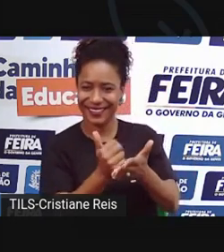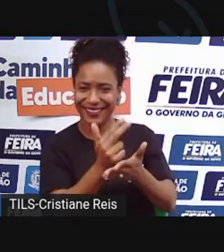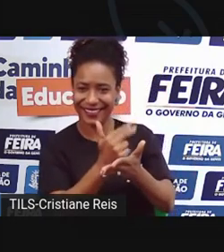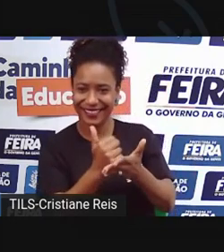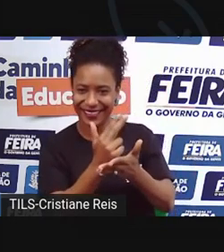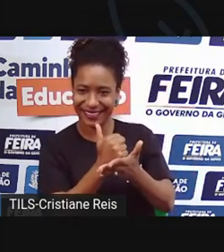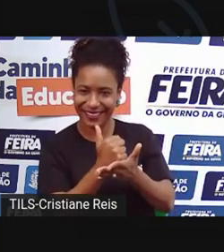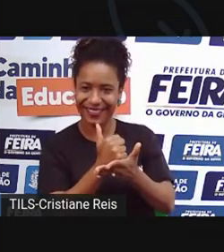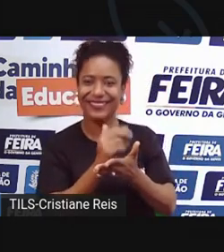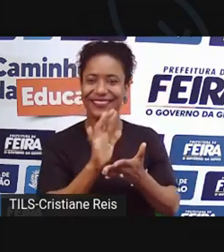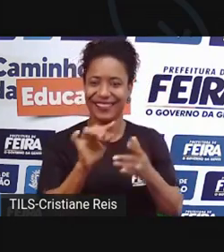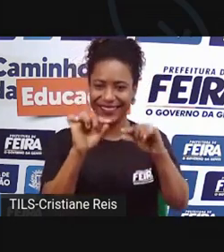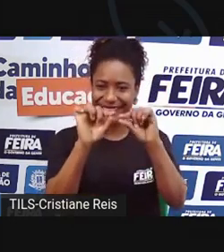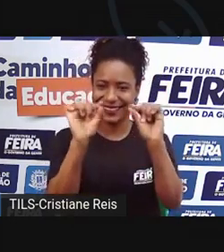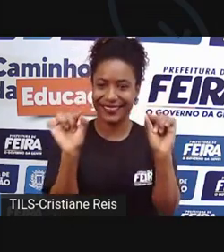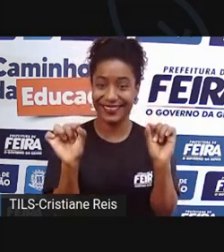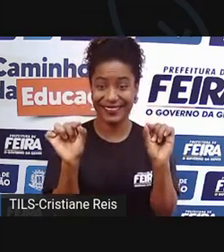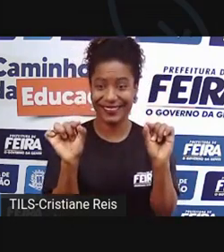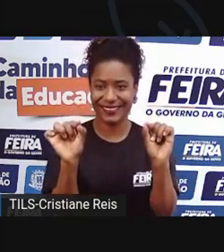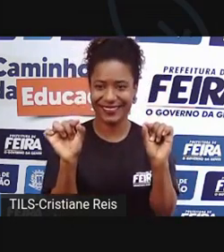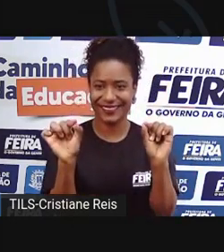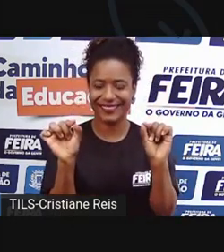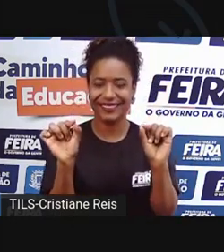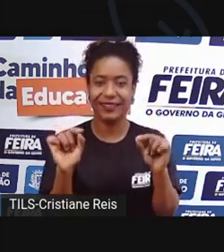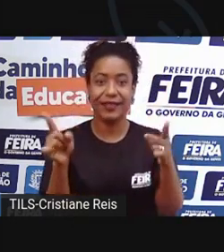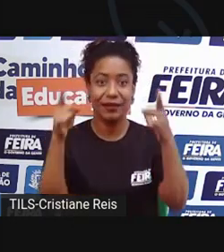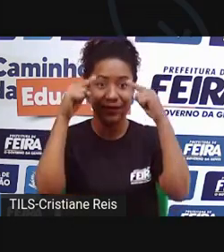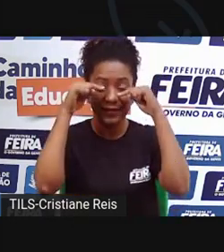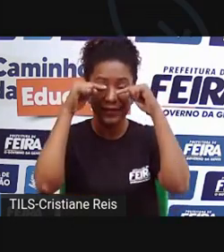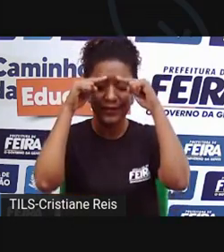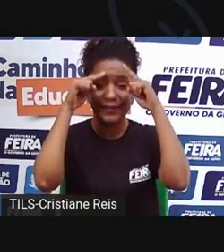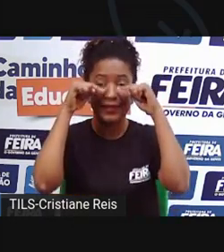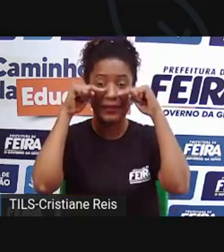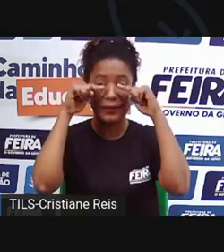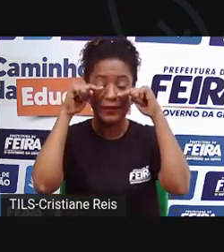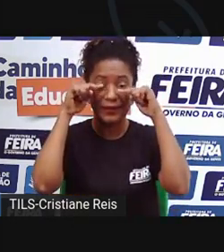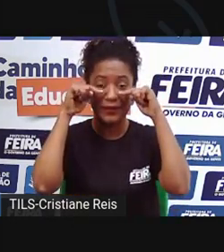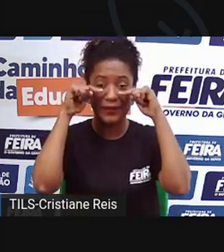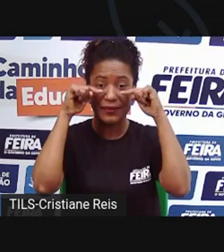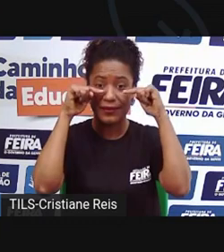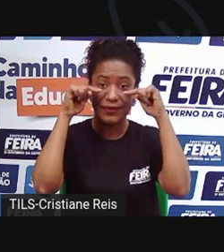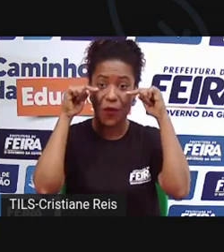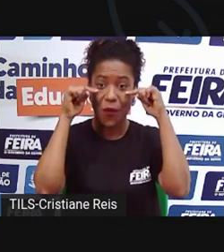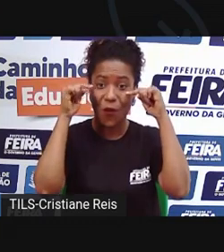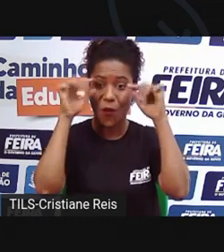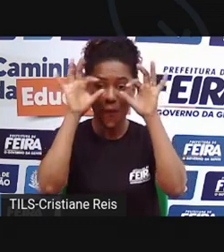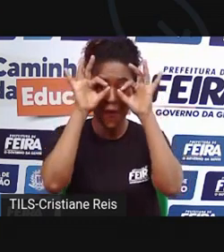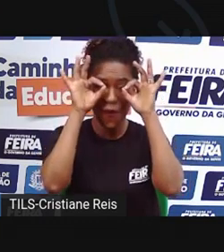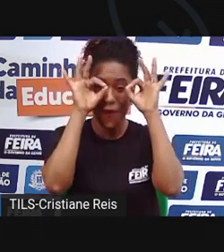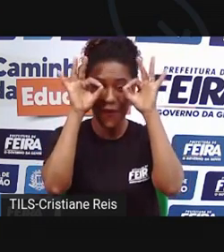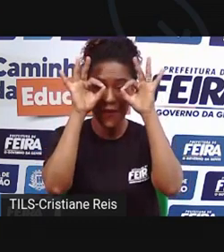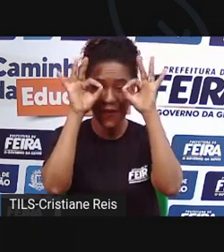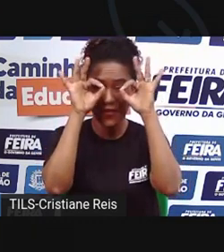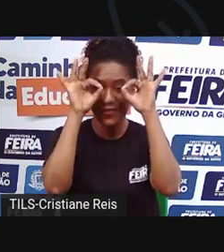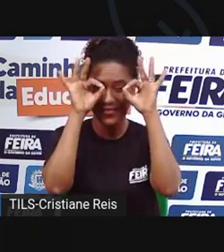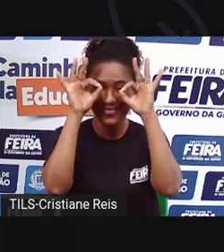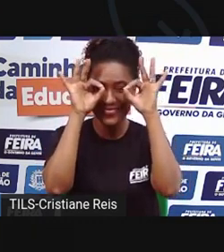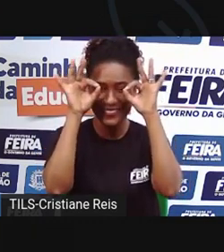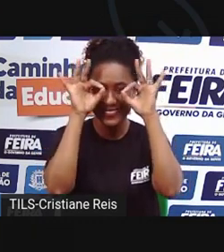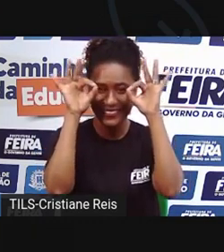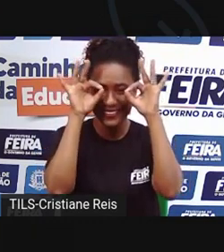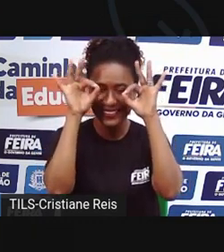Uma, duas. E logo abaixo das nossas sobrancelhas, nós temos os nossos